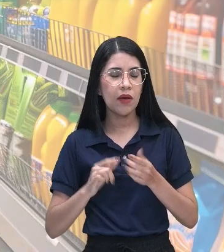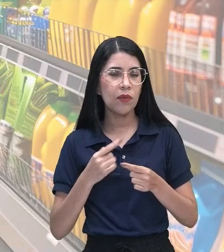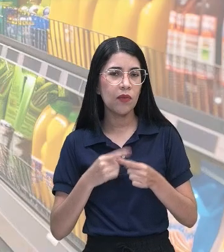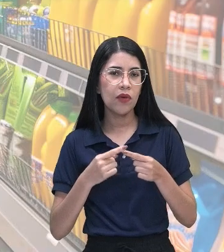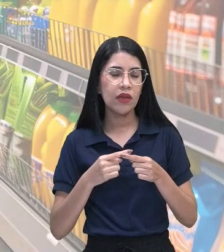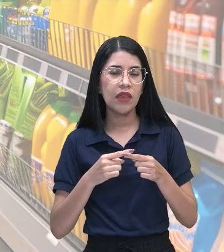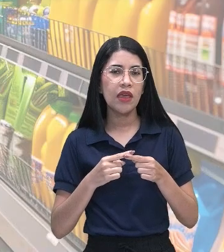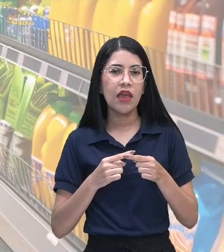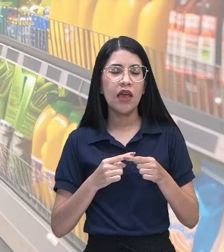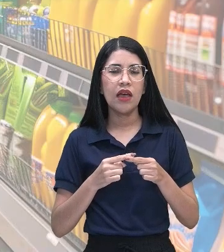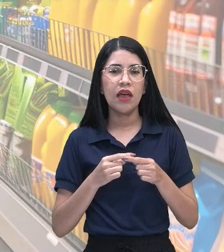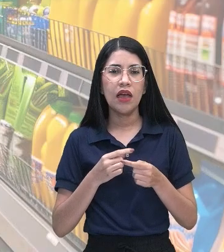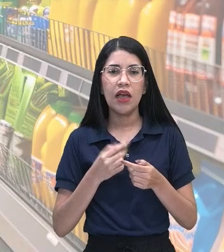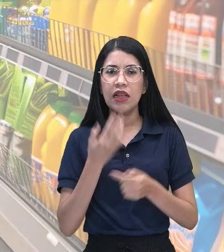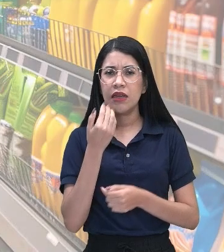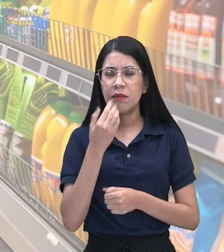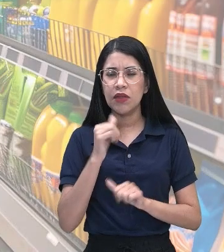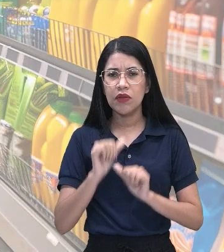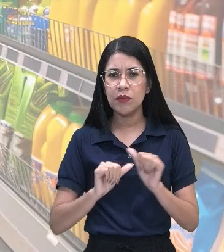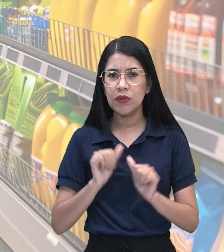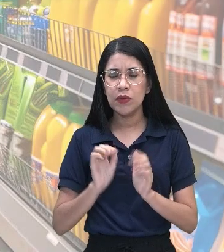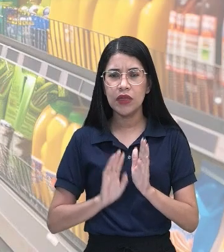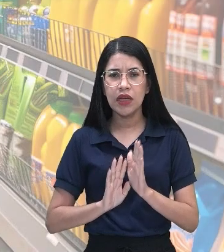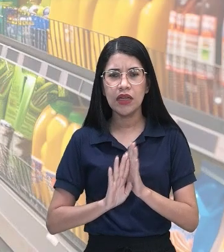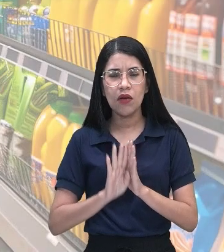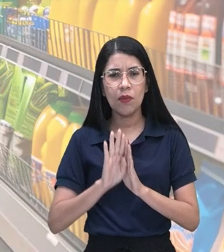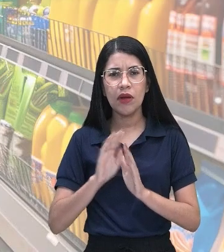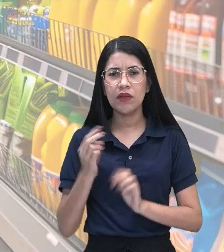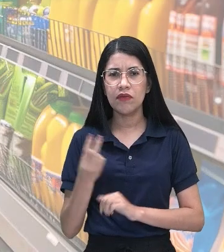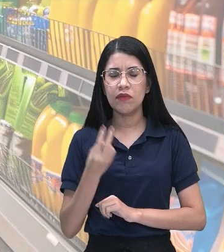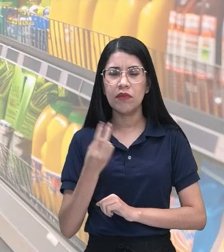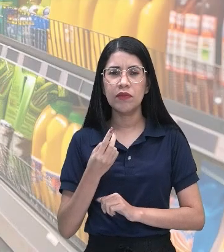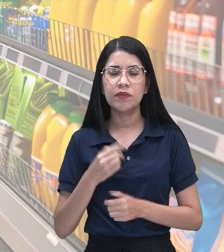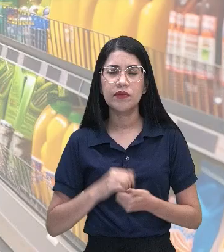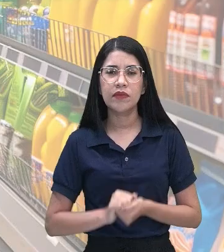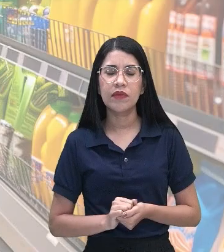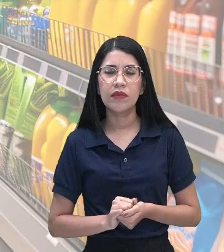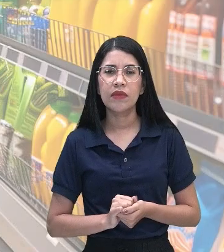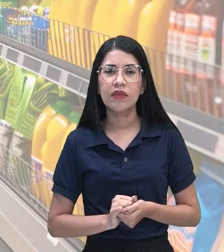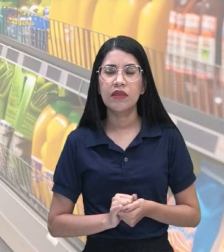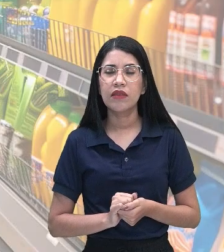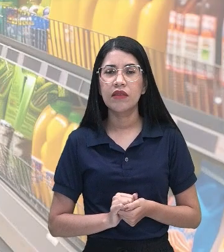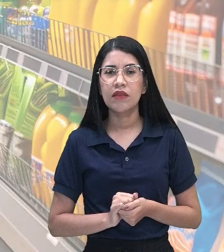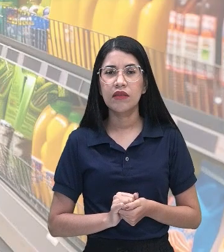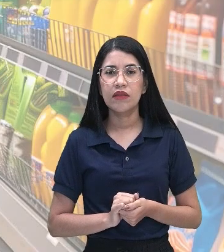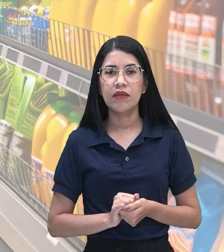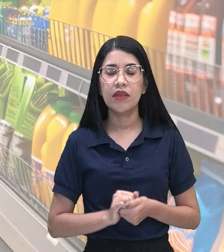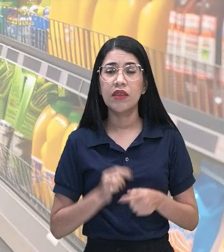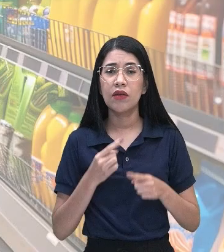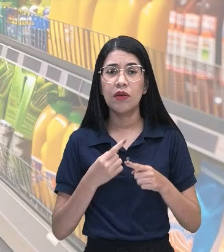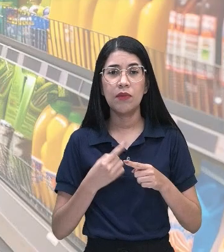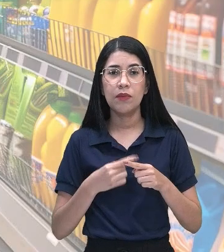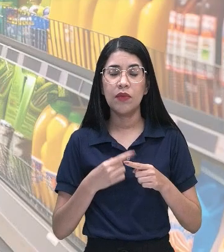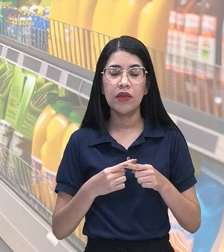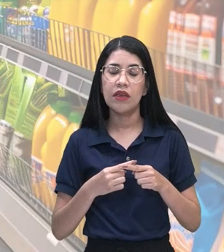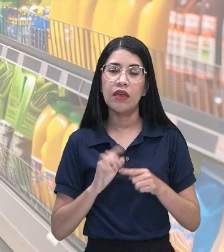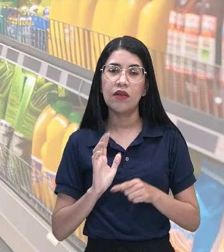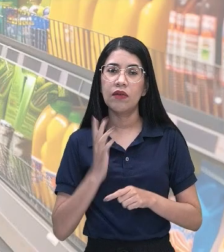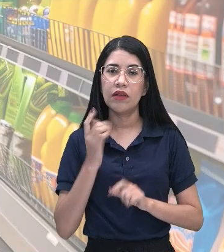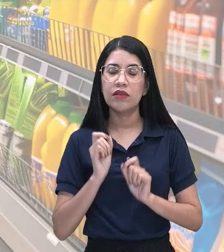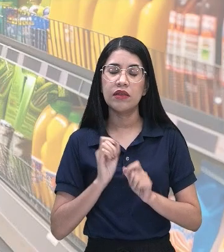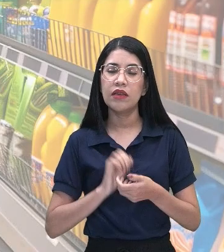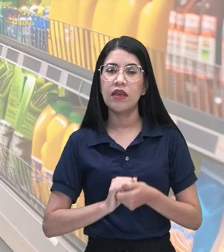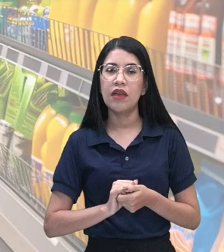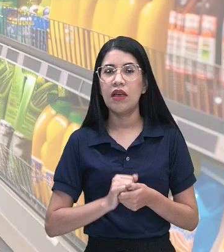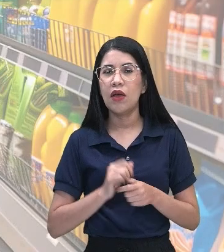de preço? Eu tenho certeza que você deve ter um conceito aí já formado, né? Por que as coisas no mercado,